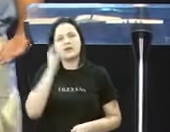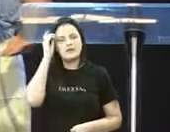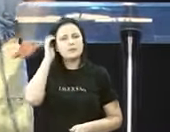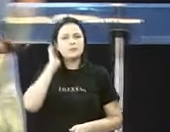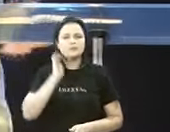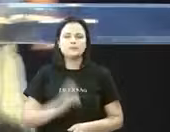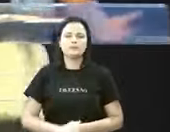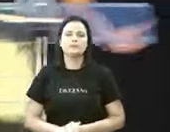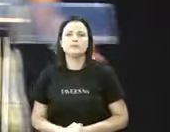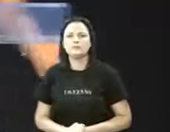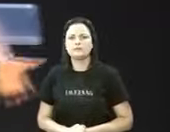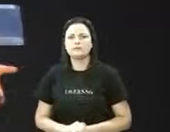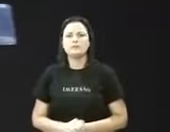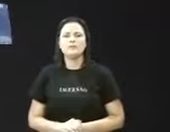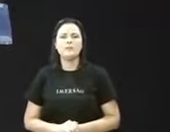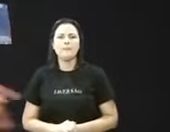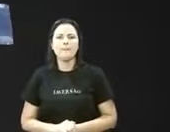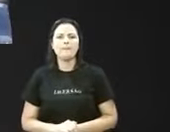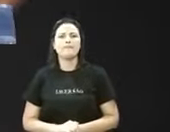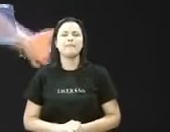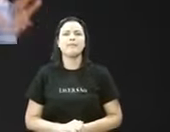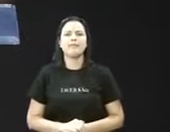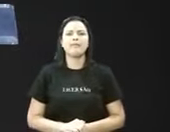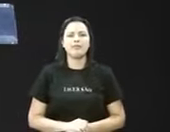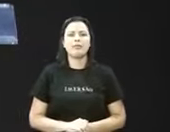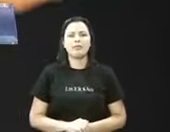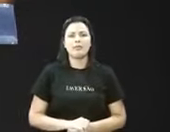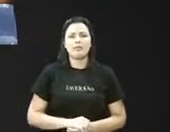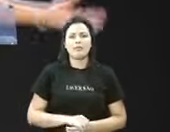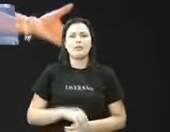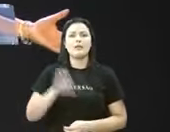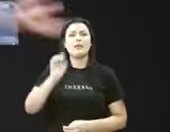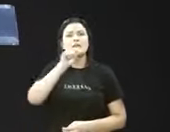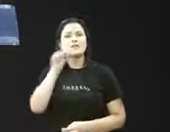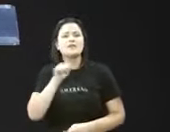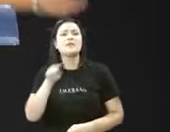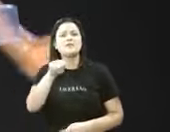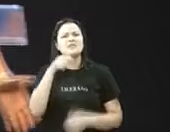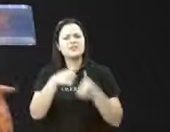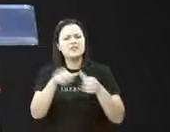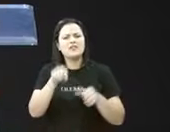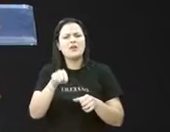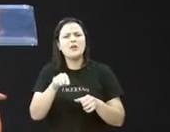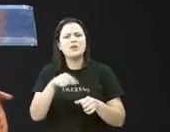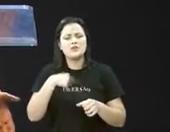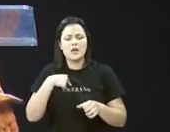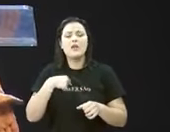Ezequiel, você está onde? Às margens do rio Quebar. E o que, que você está vendo? O rio? Não, meus olhos se abriram e eu vi o Senhor.